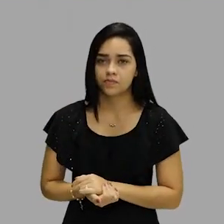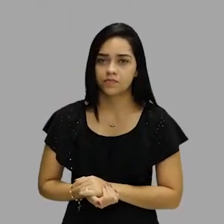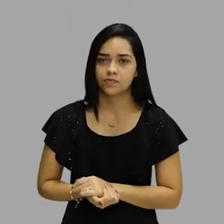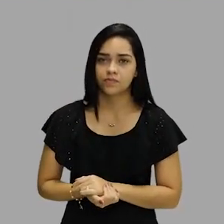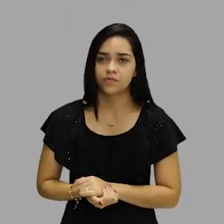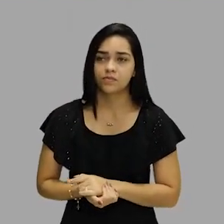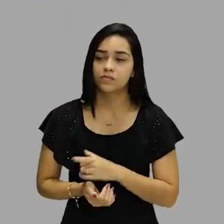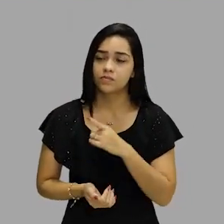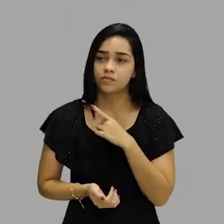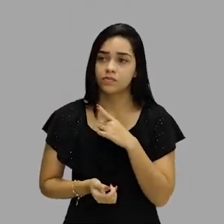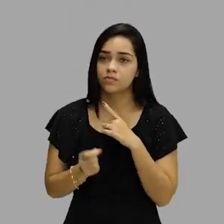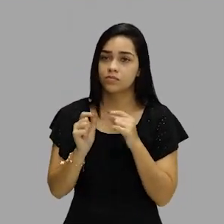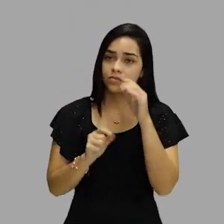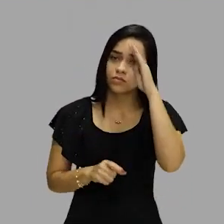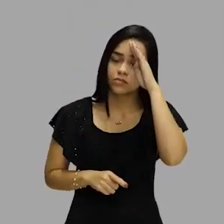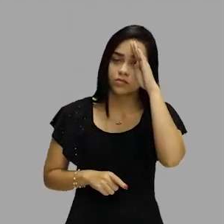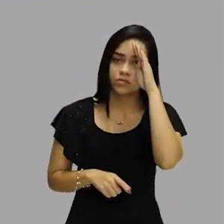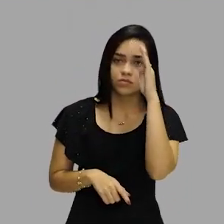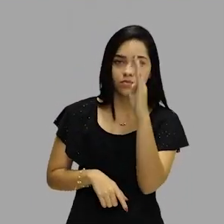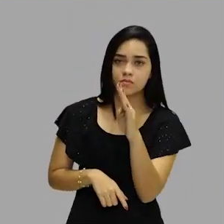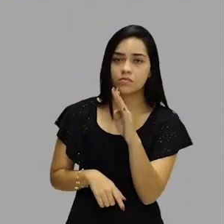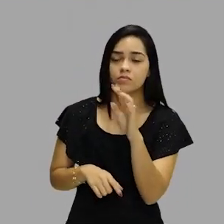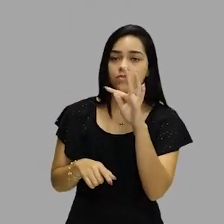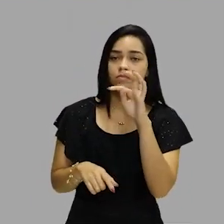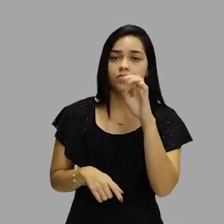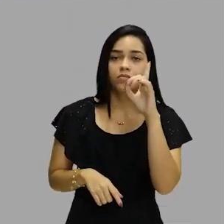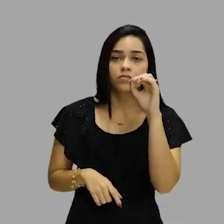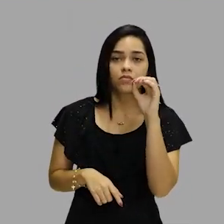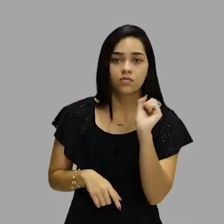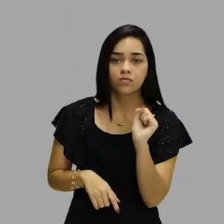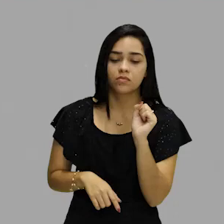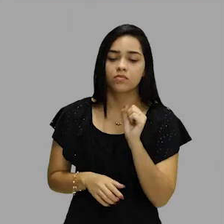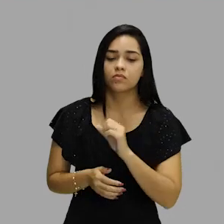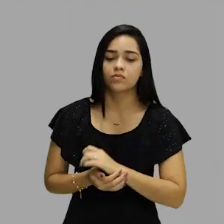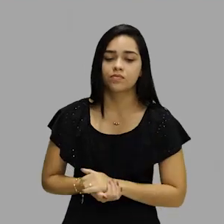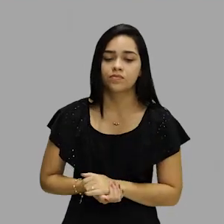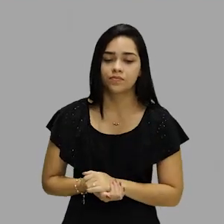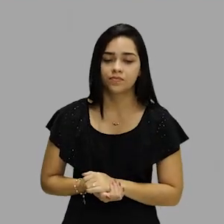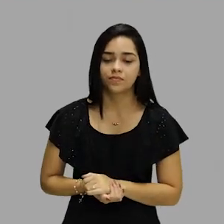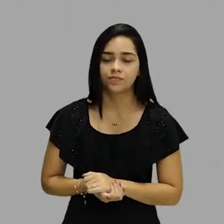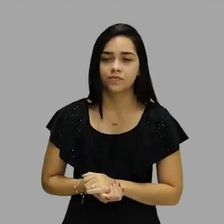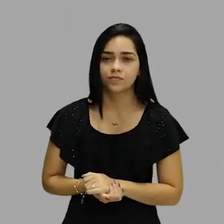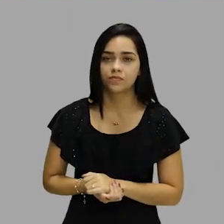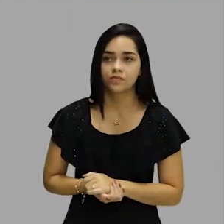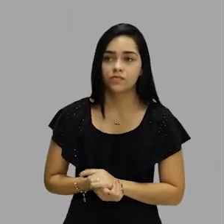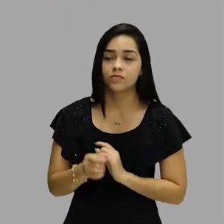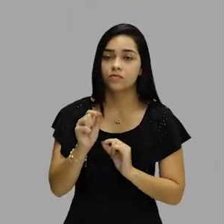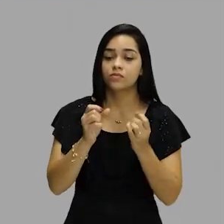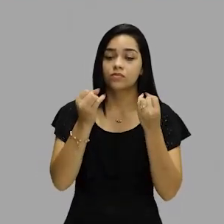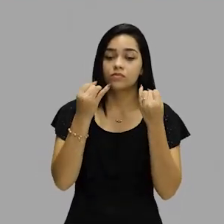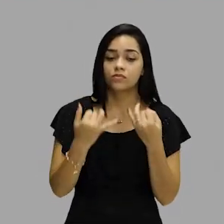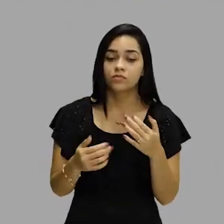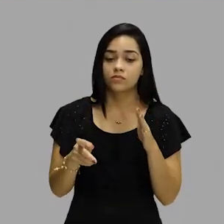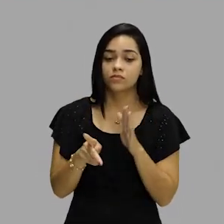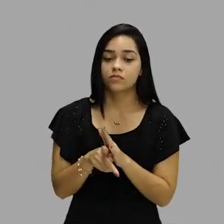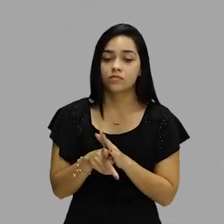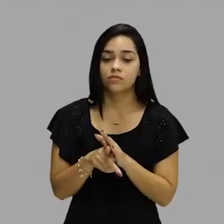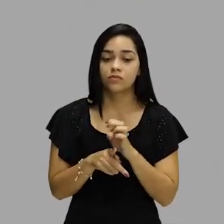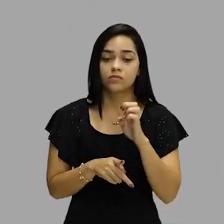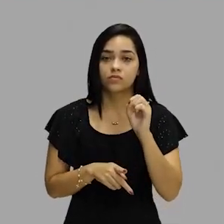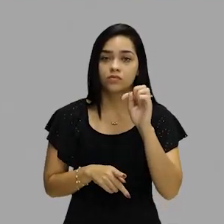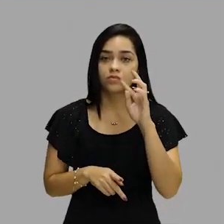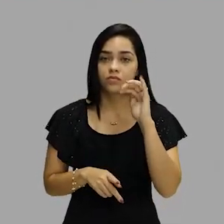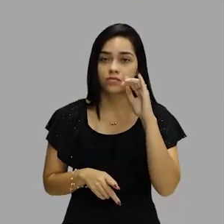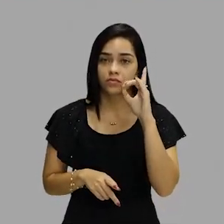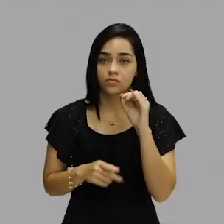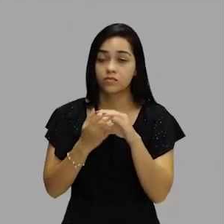Então, esses são os principais tecidos musculares. Tá? Agora nós vamos falar de tecido muscular